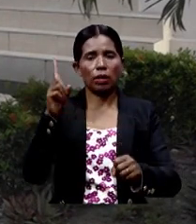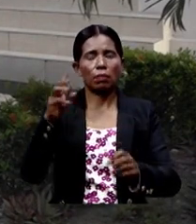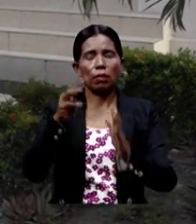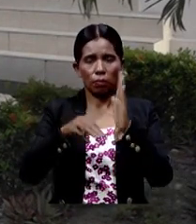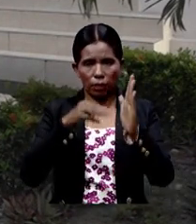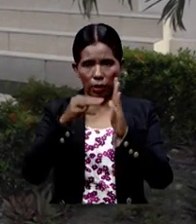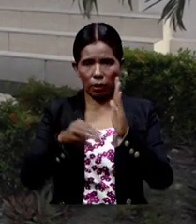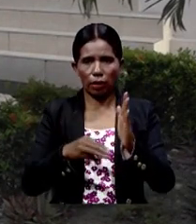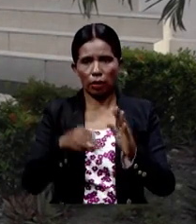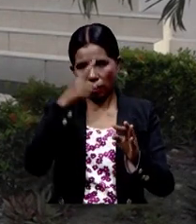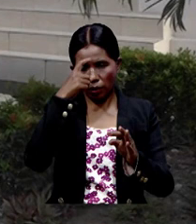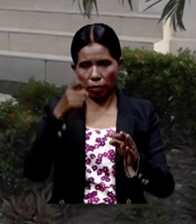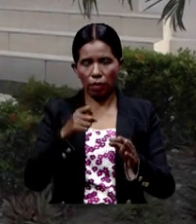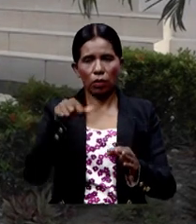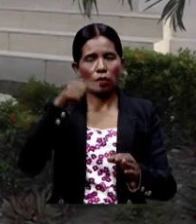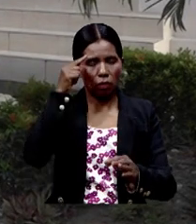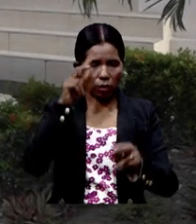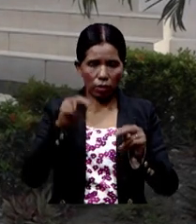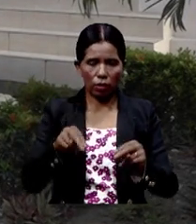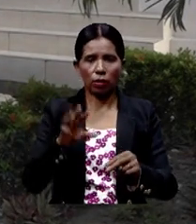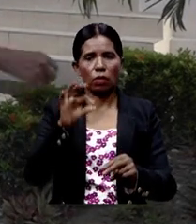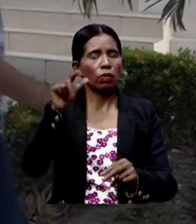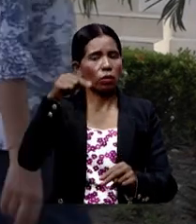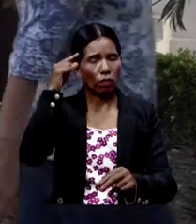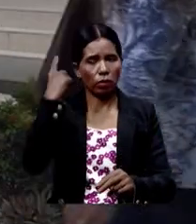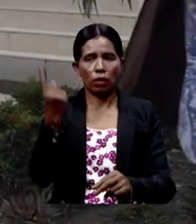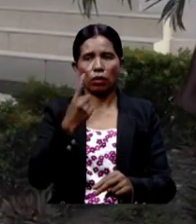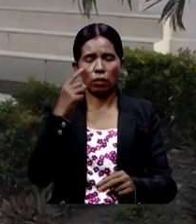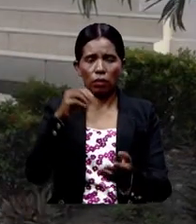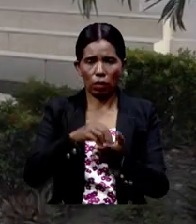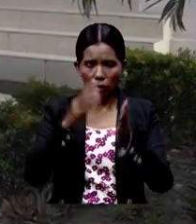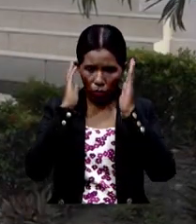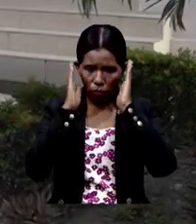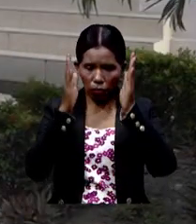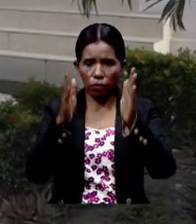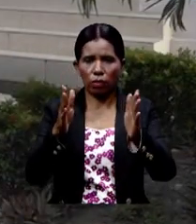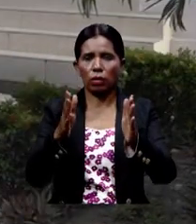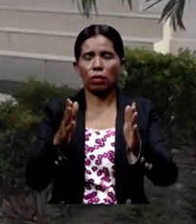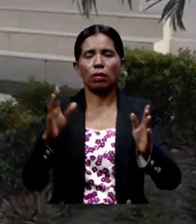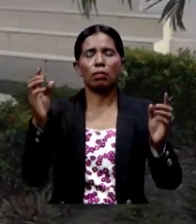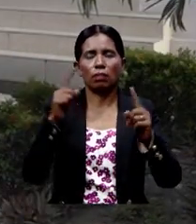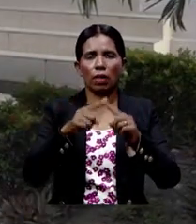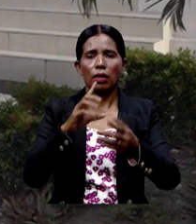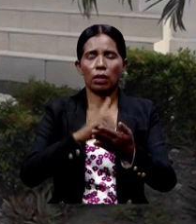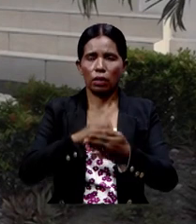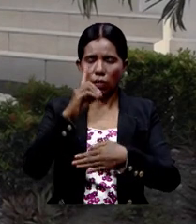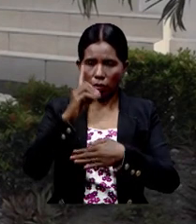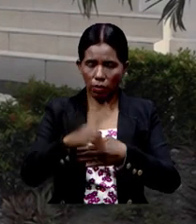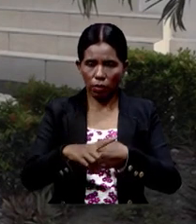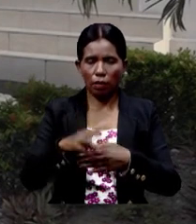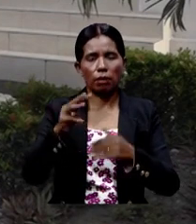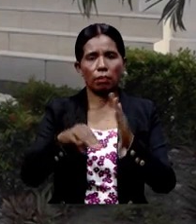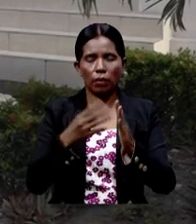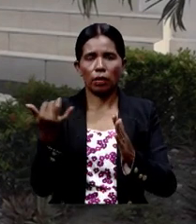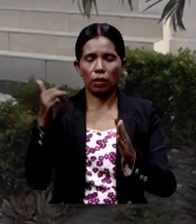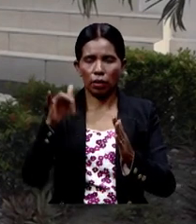né? maca governo irané, não no governo, se na fatin tal atenção, foi atenção, vai a desenvolvimento média,